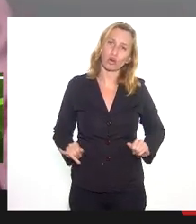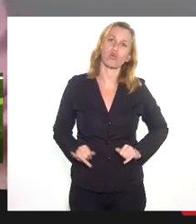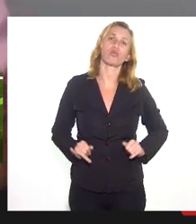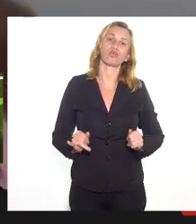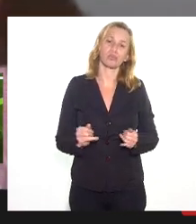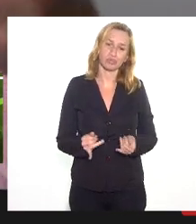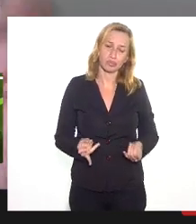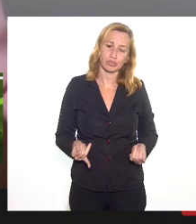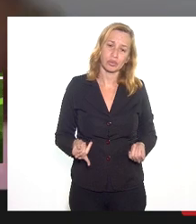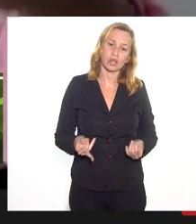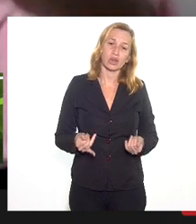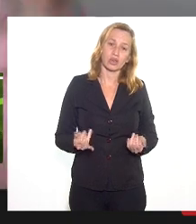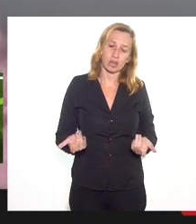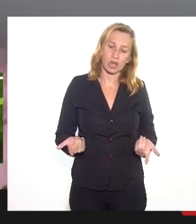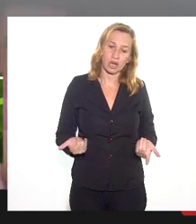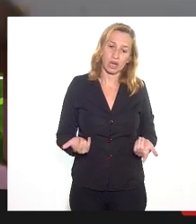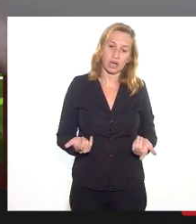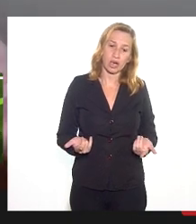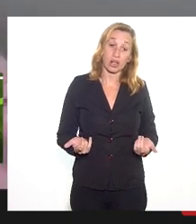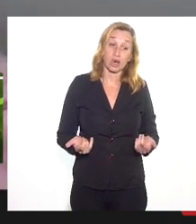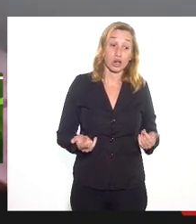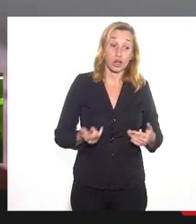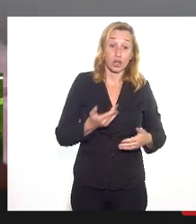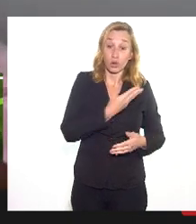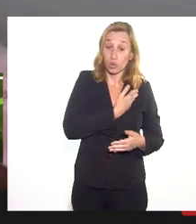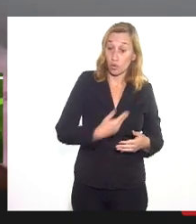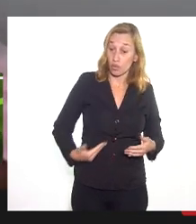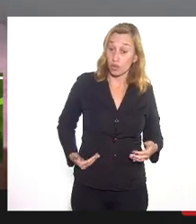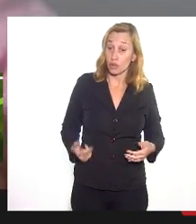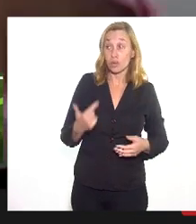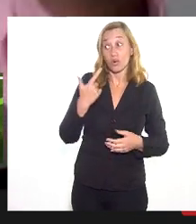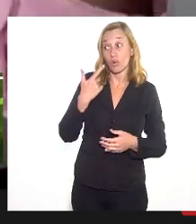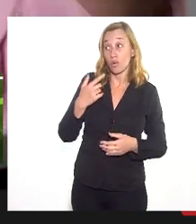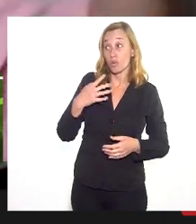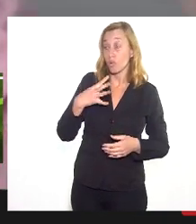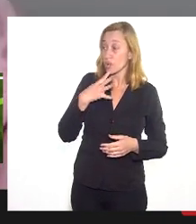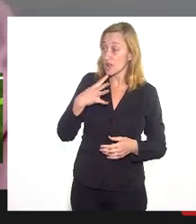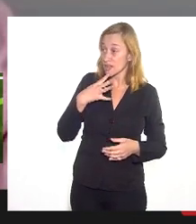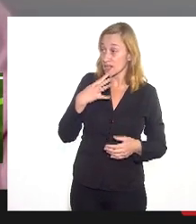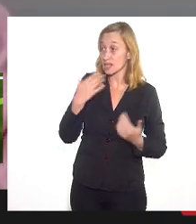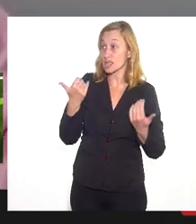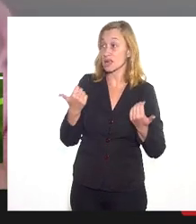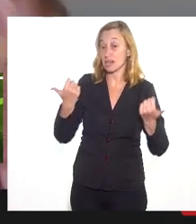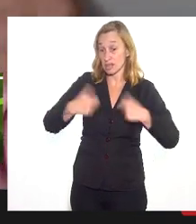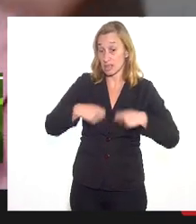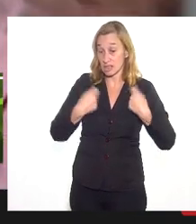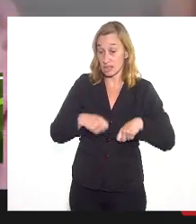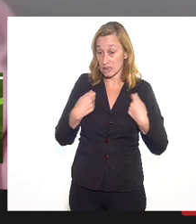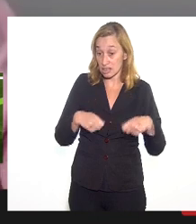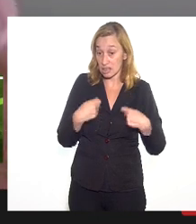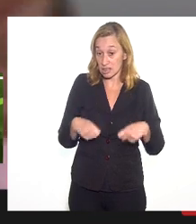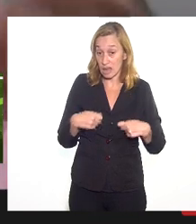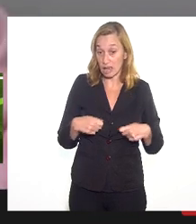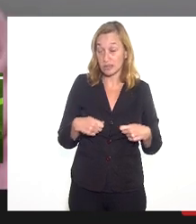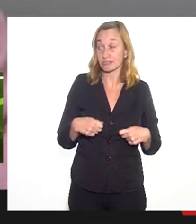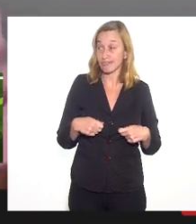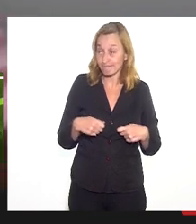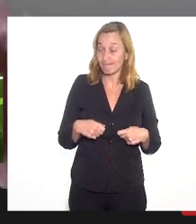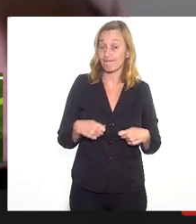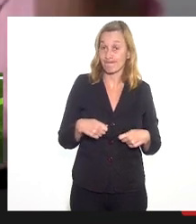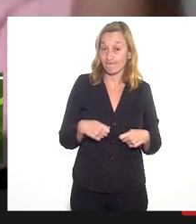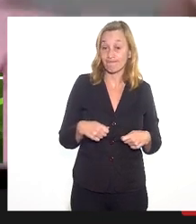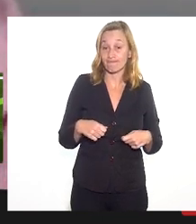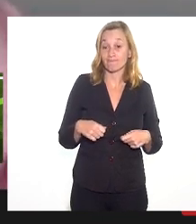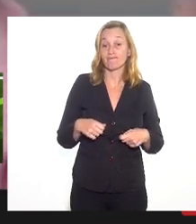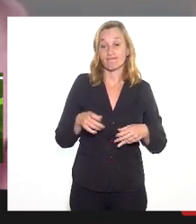O quanto custou para que as autoridades reconhecessem, e ainda não está resolvido por completo, mas o quanto custou para que as autoridades reconhecessem a necessidade de